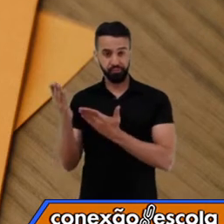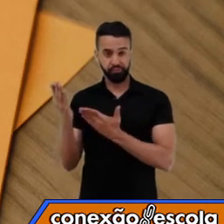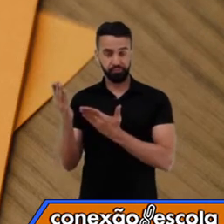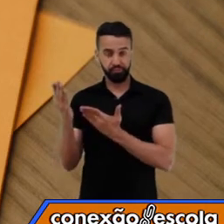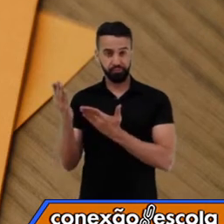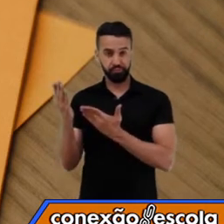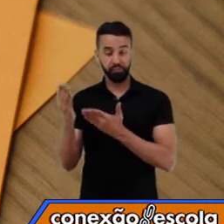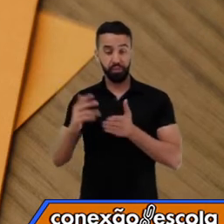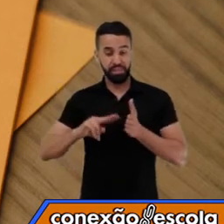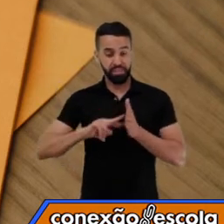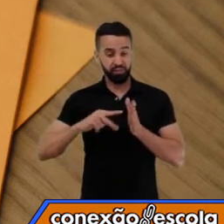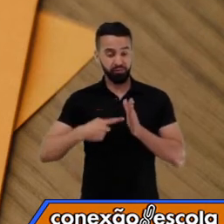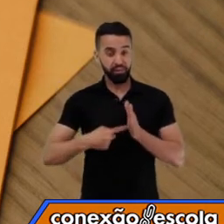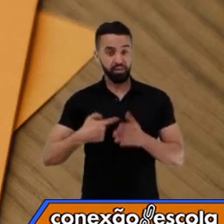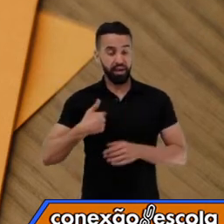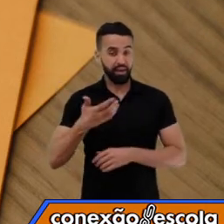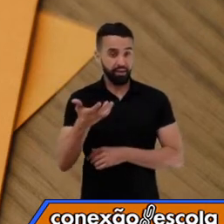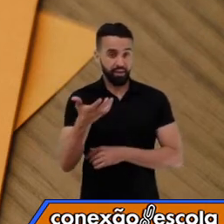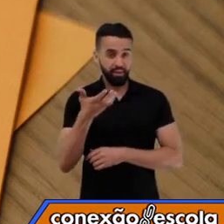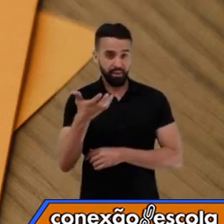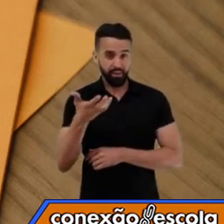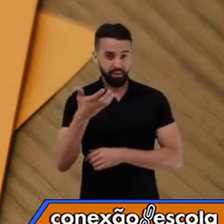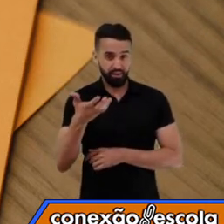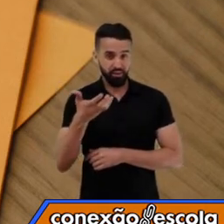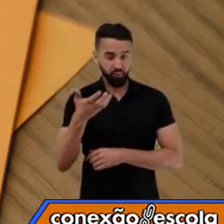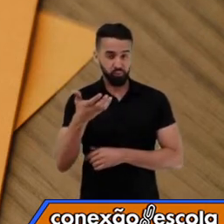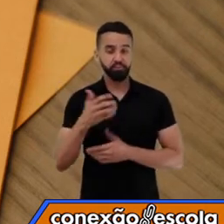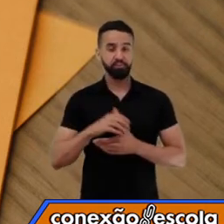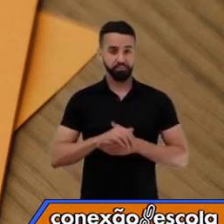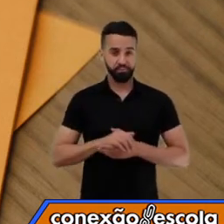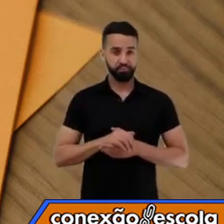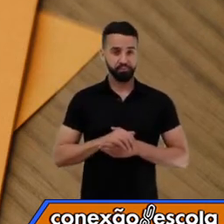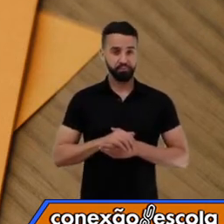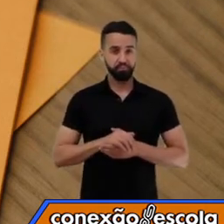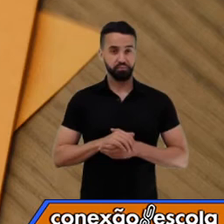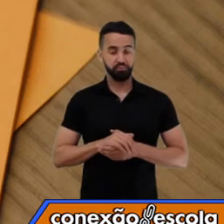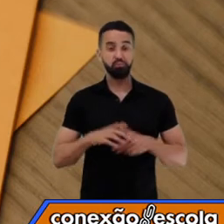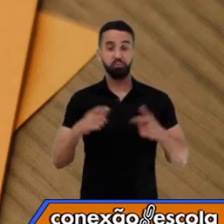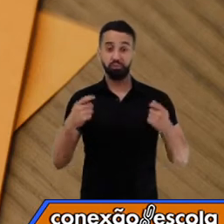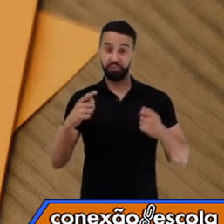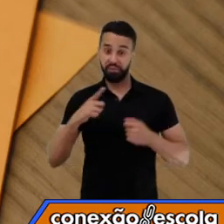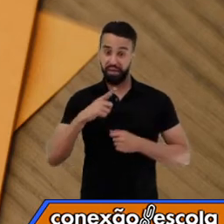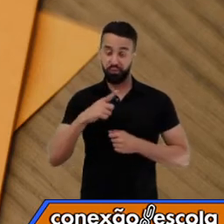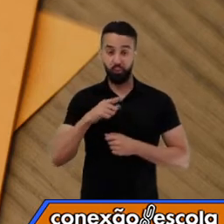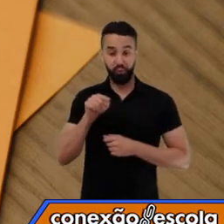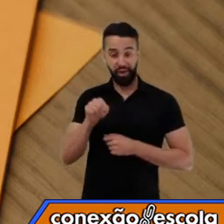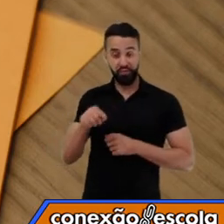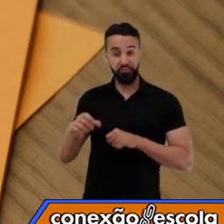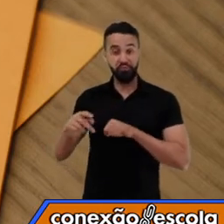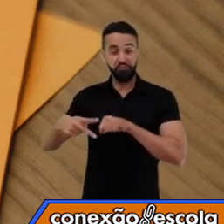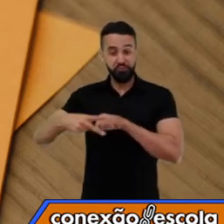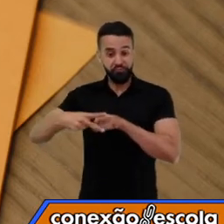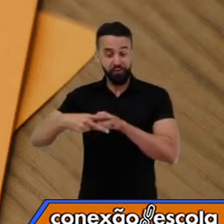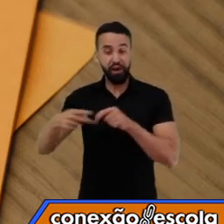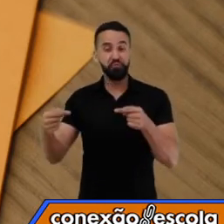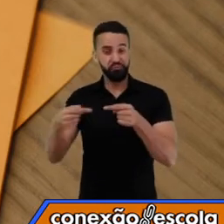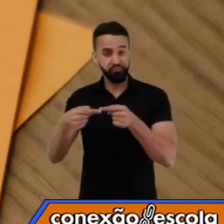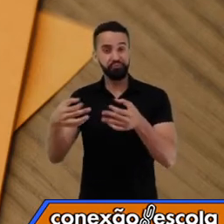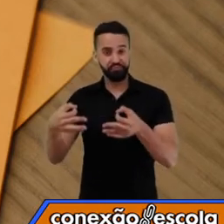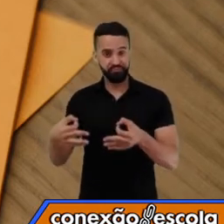que significa quero a gente tem um verbo bom